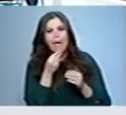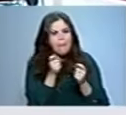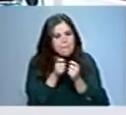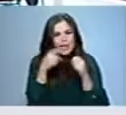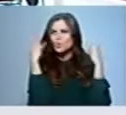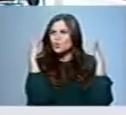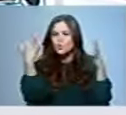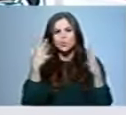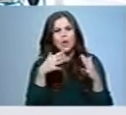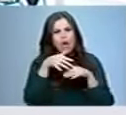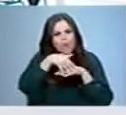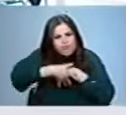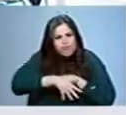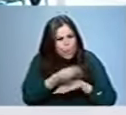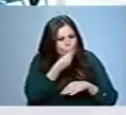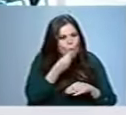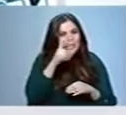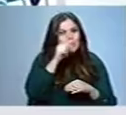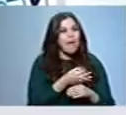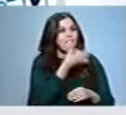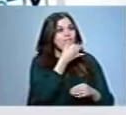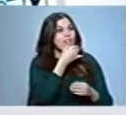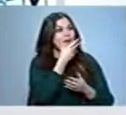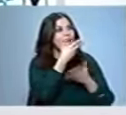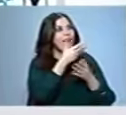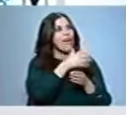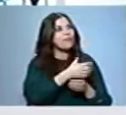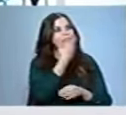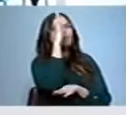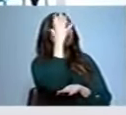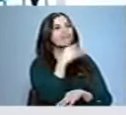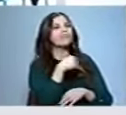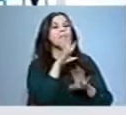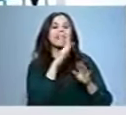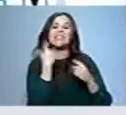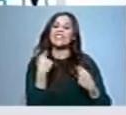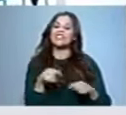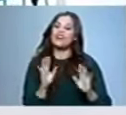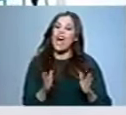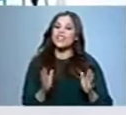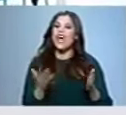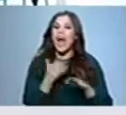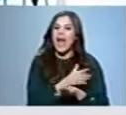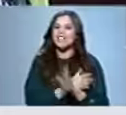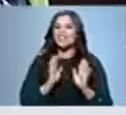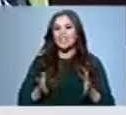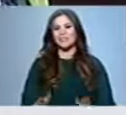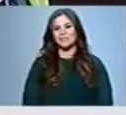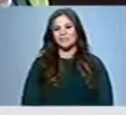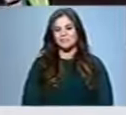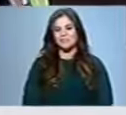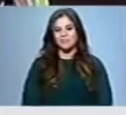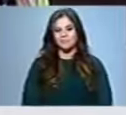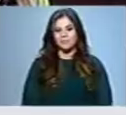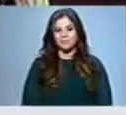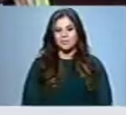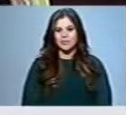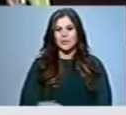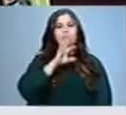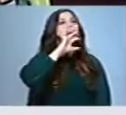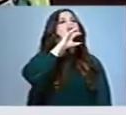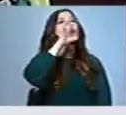Tentar viver. E a falar com as árvores. E a falar com as árvores. Mas isso já não é preciso comer raízes. Dos países